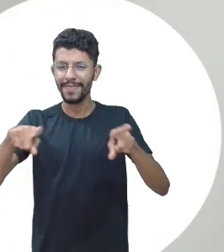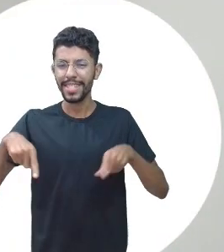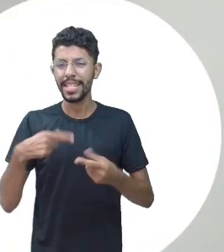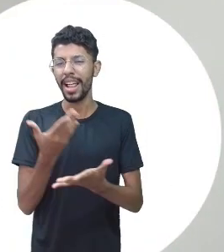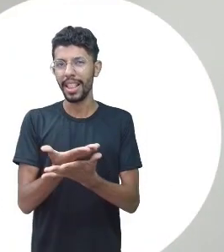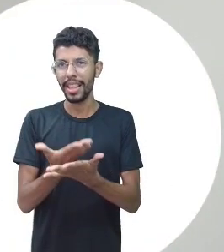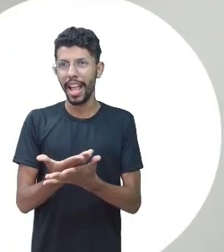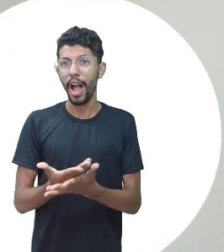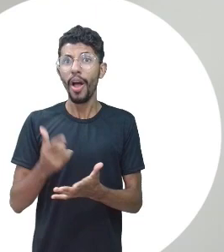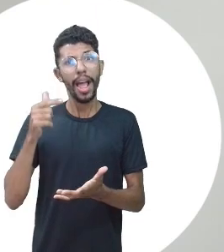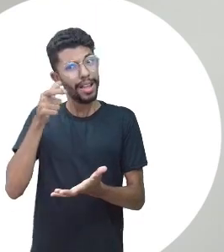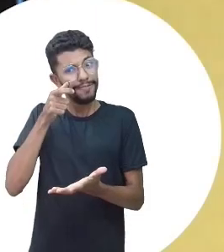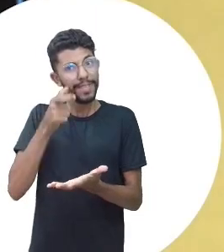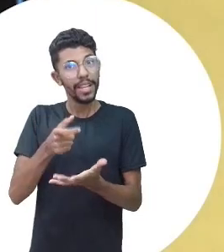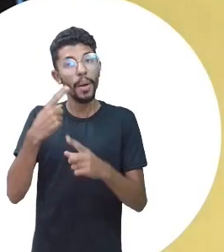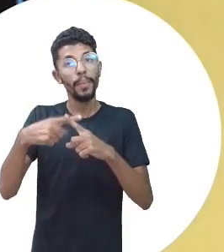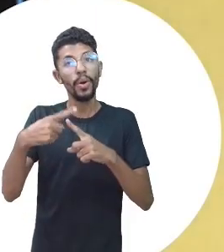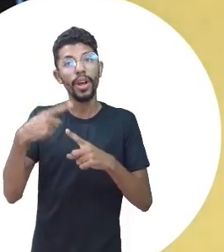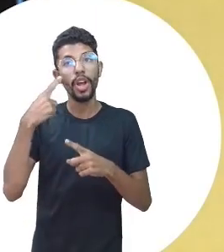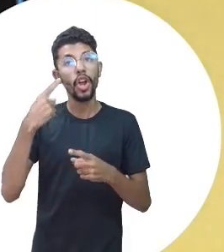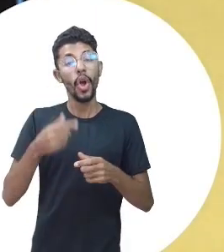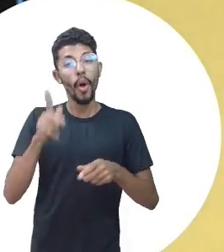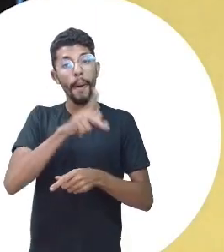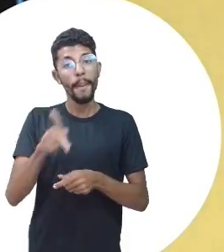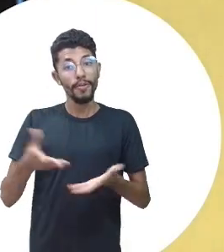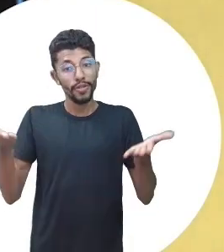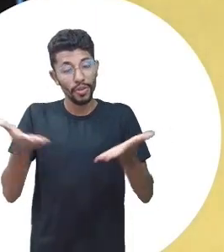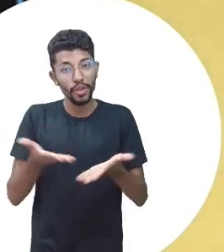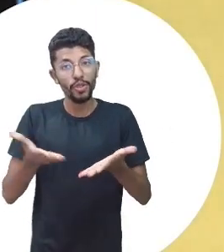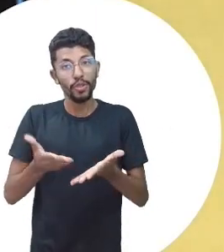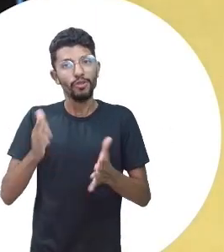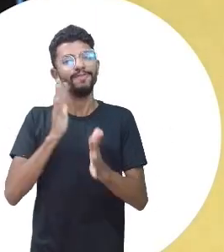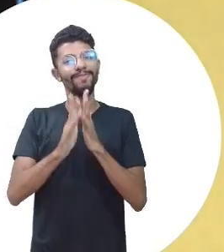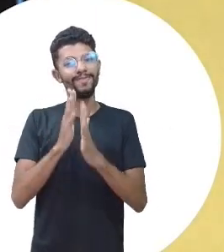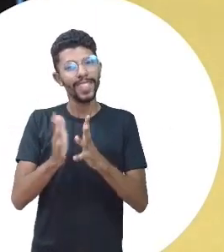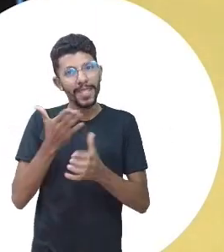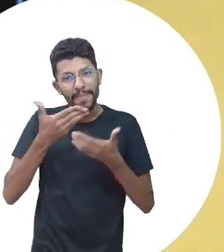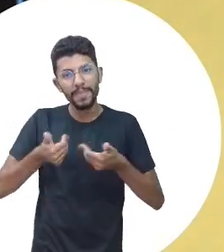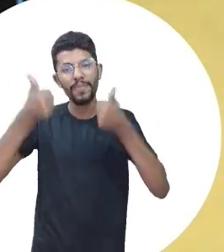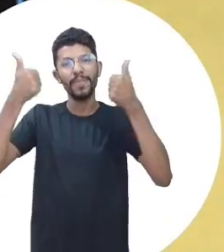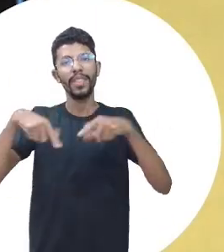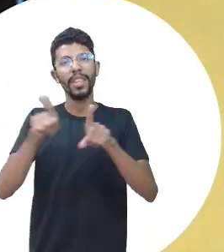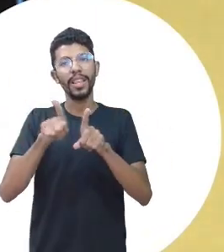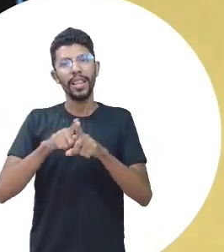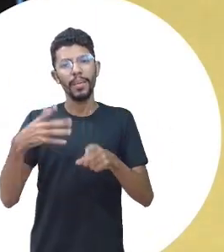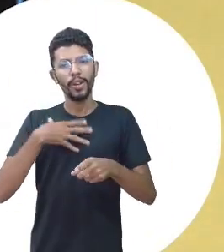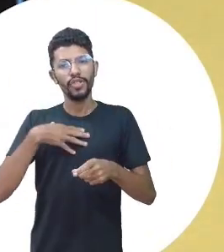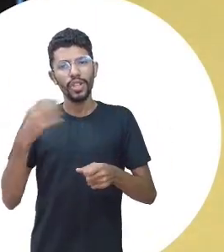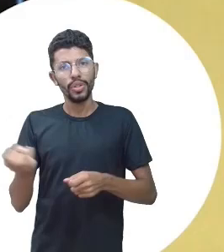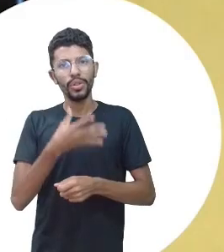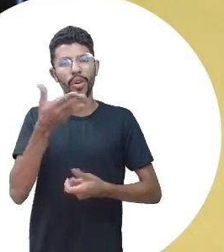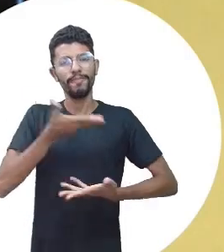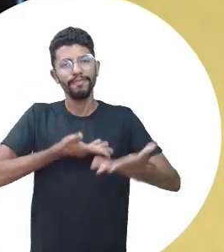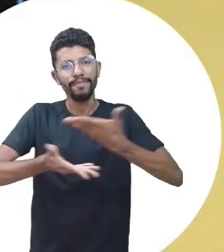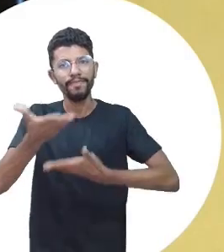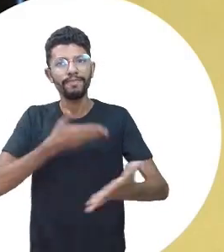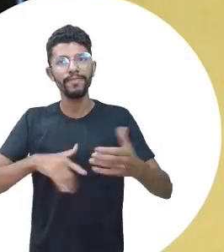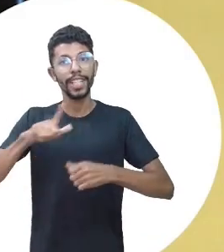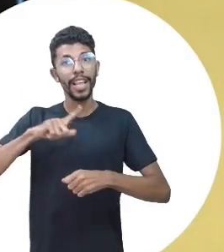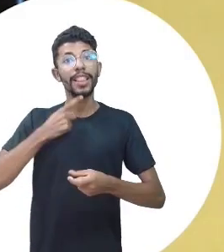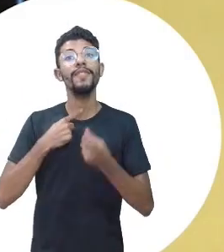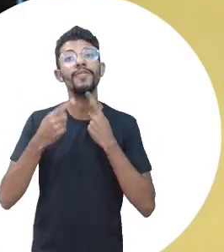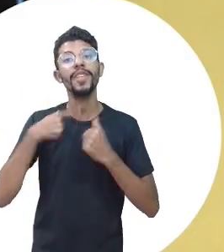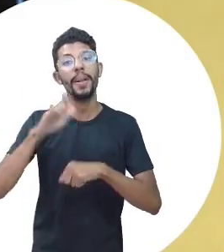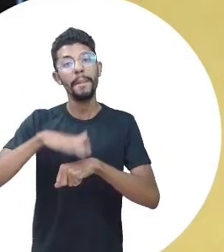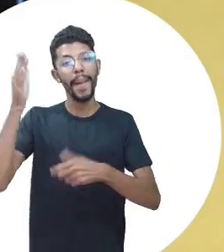bem interessante, porque os professores atuais estão bem dinâmicos e com essa nova forma, como eu estou falando, de interagir, eles têm mais vontade de